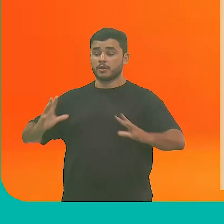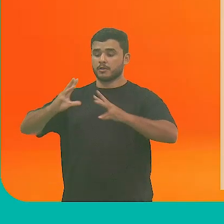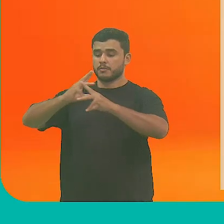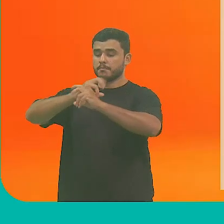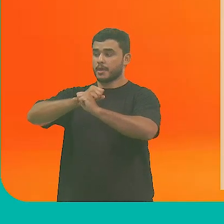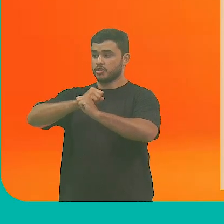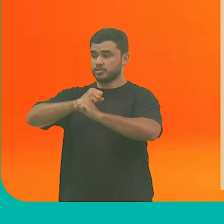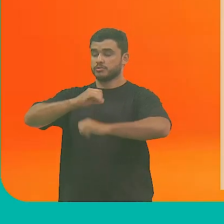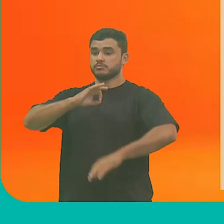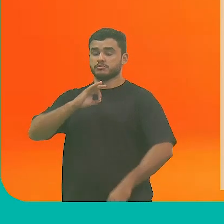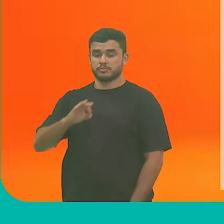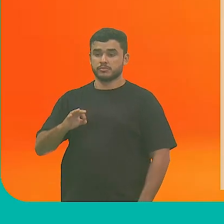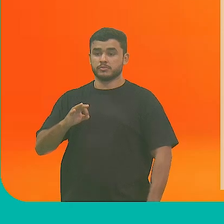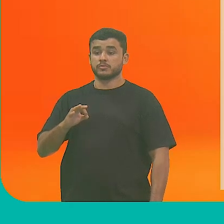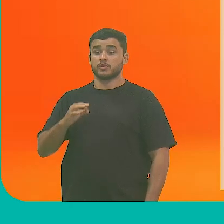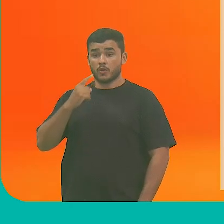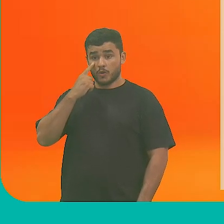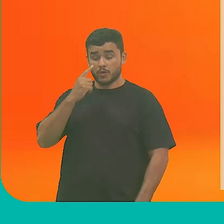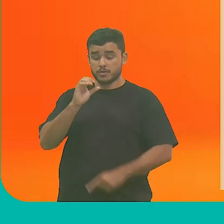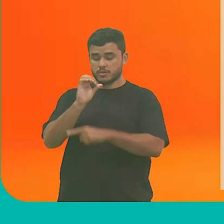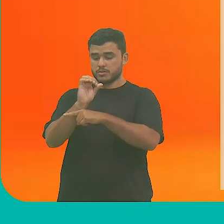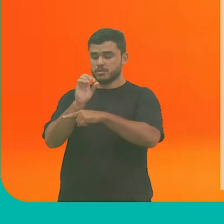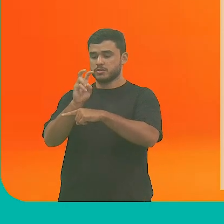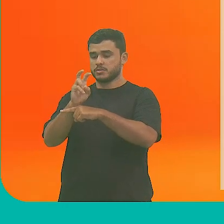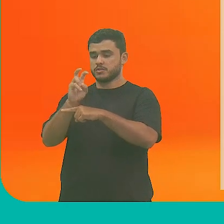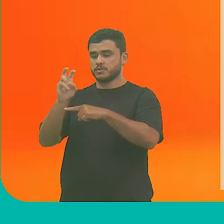655 dividido por